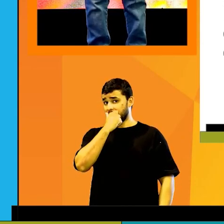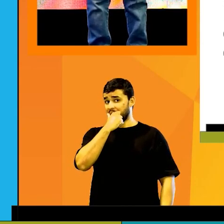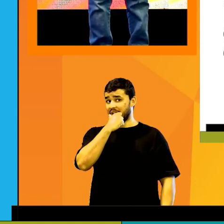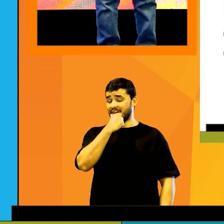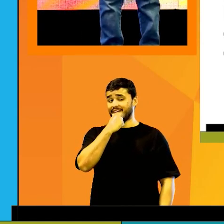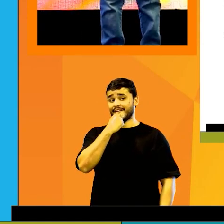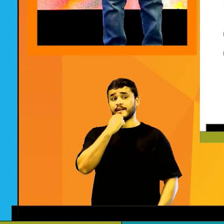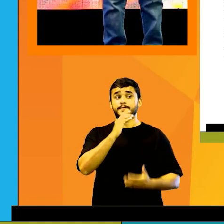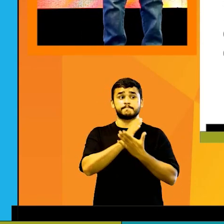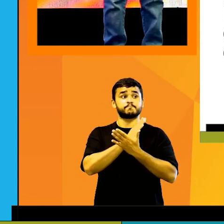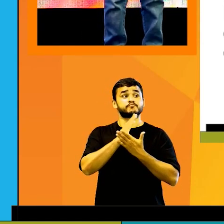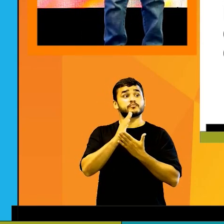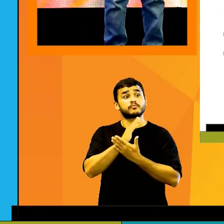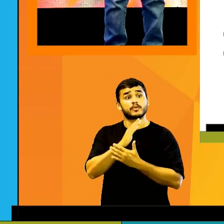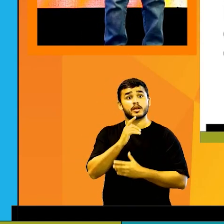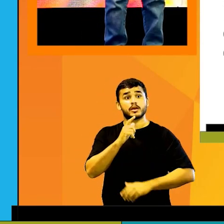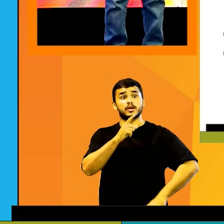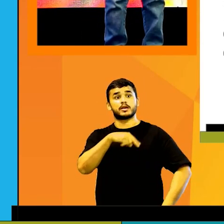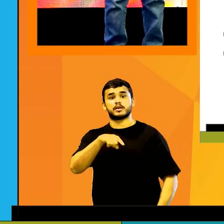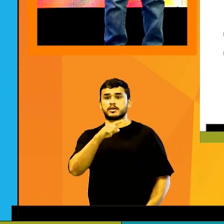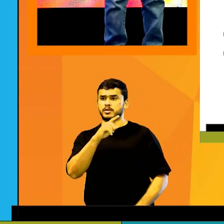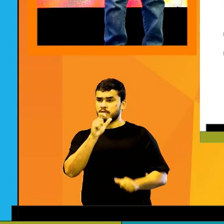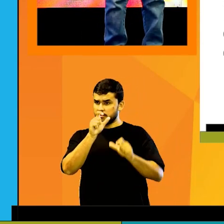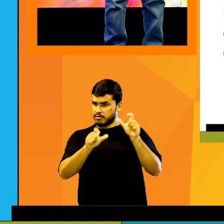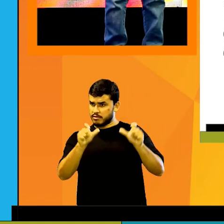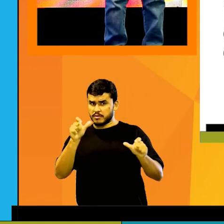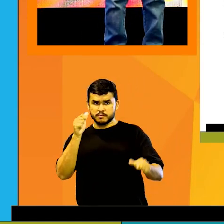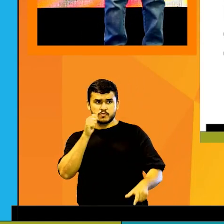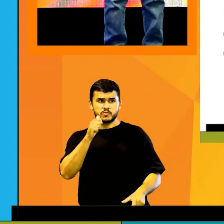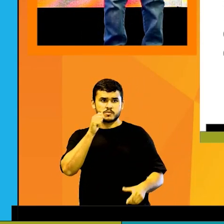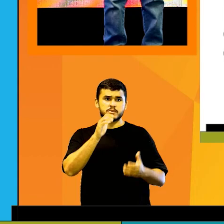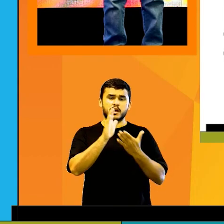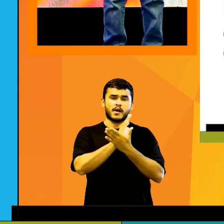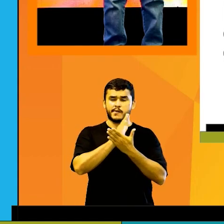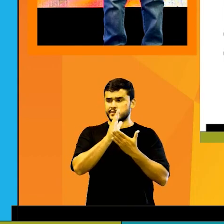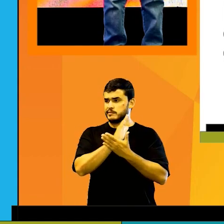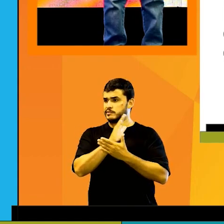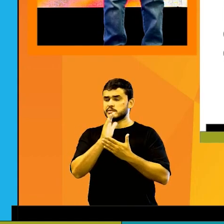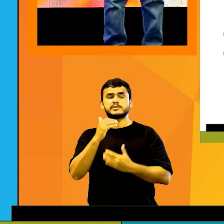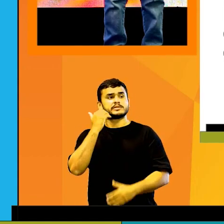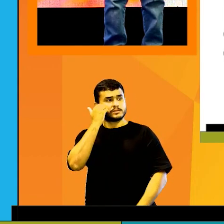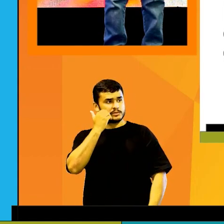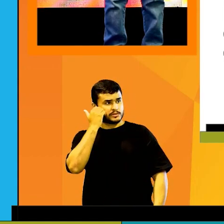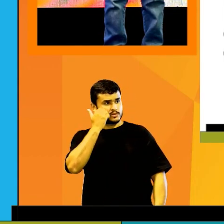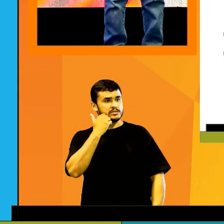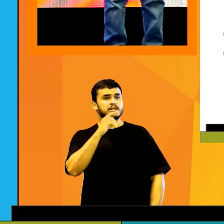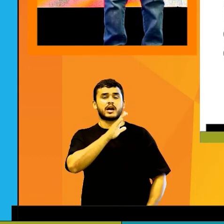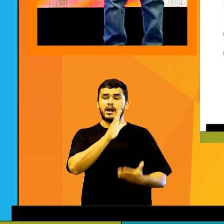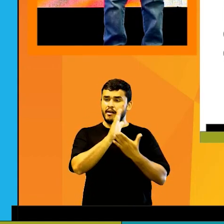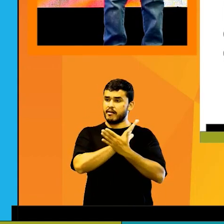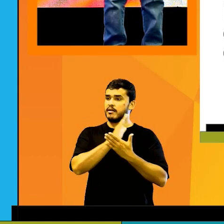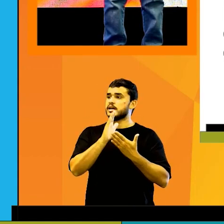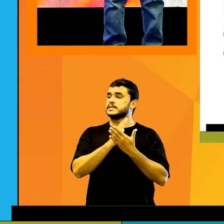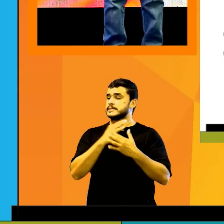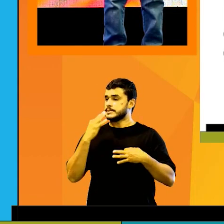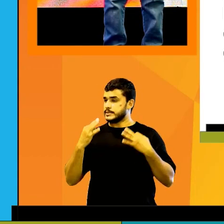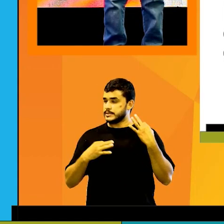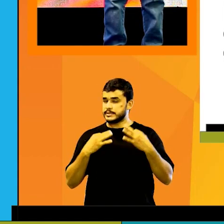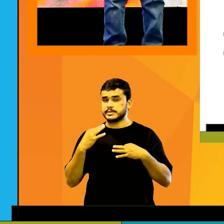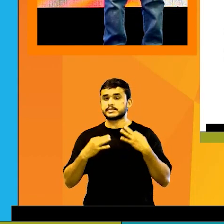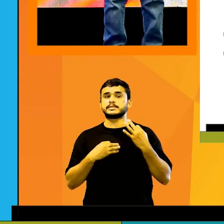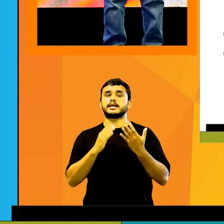pelas mocinhas, já nem todas são bonitinhas, tem umas bem safadinhas, viu? Bem danadinhas,